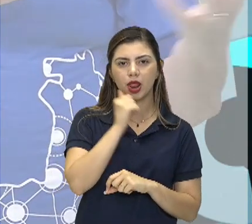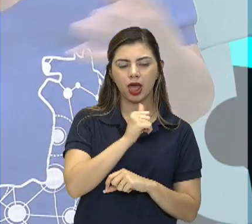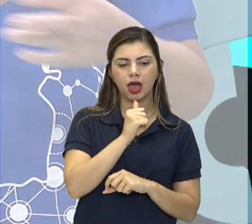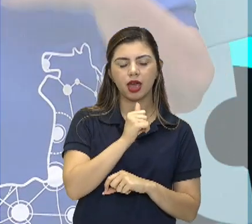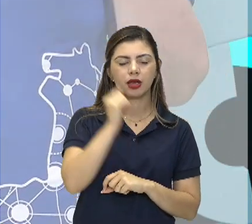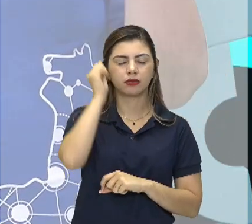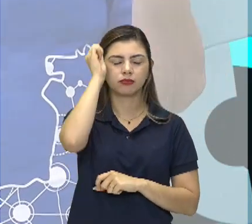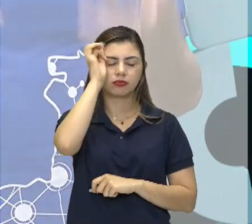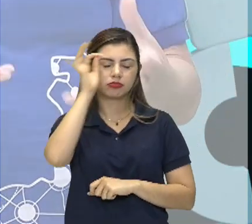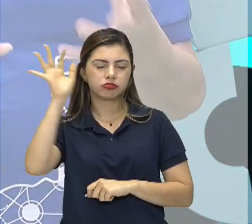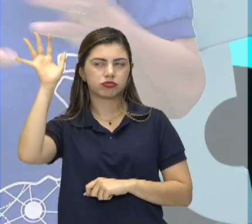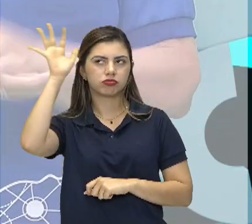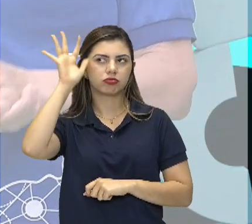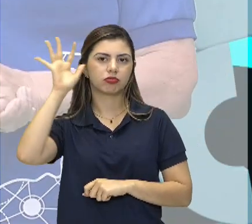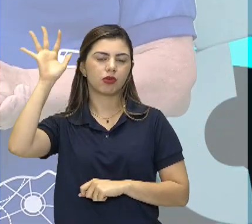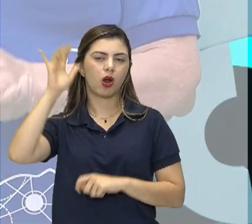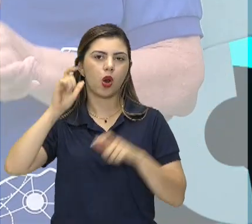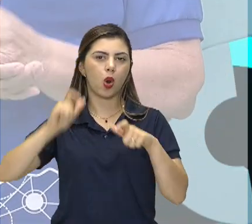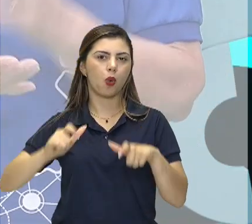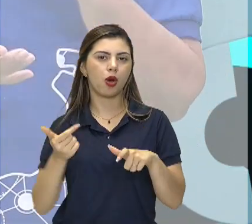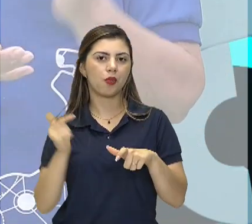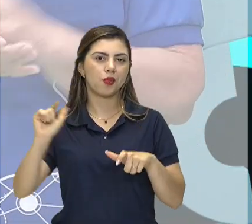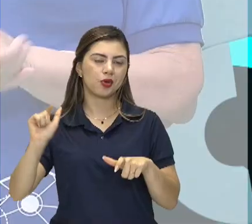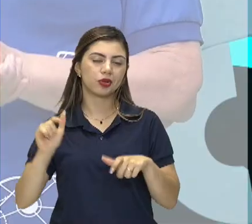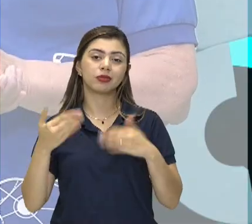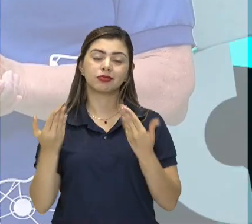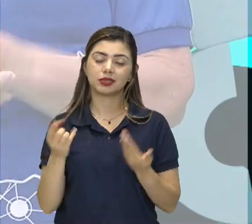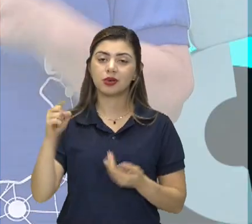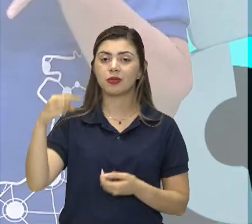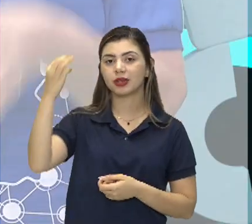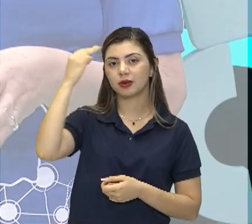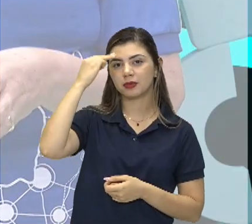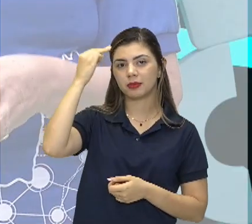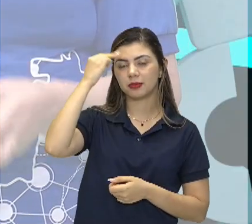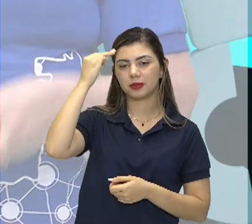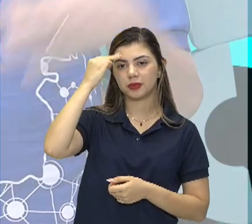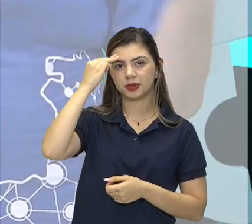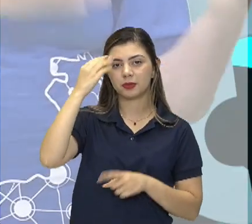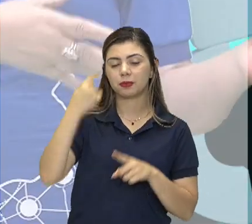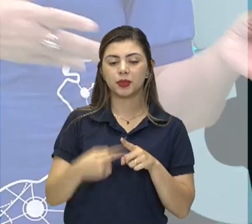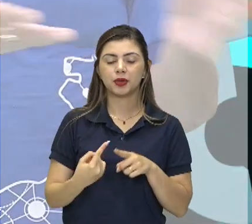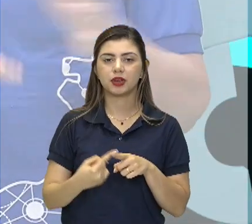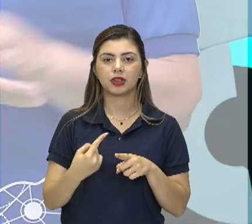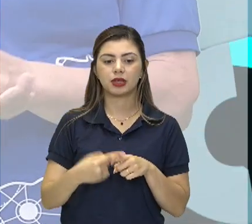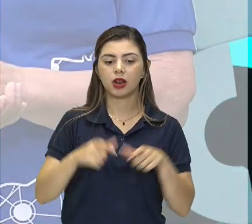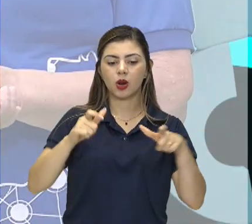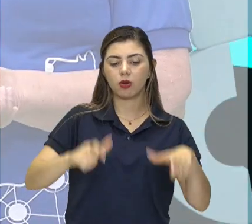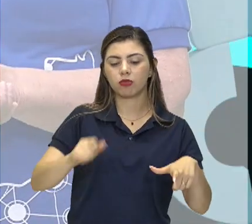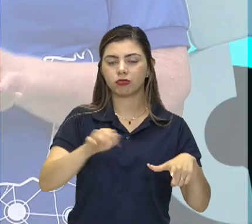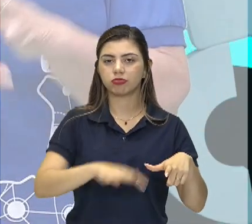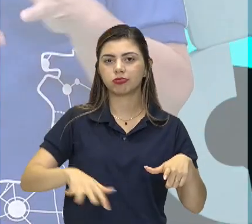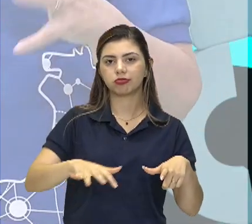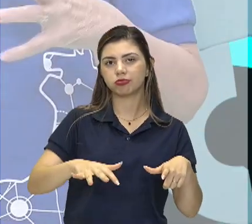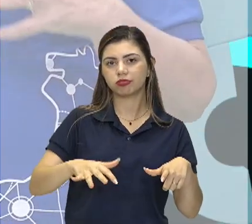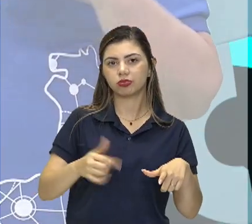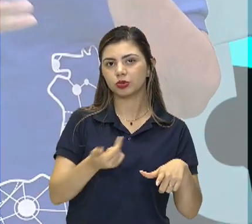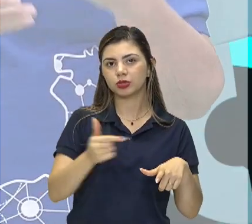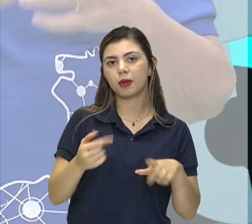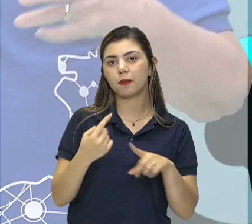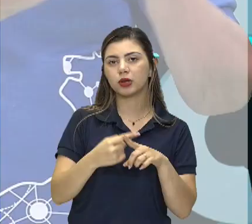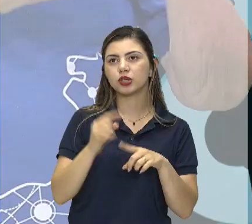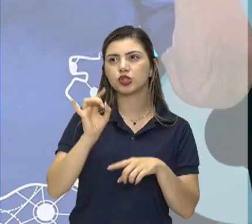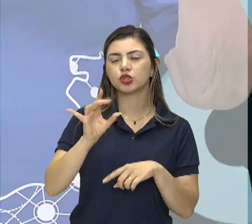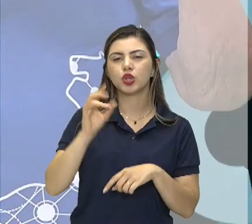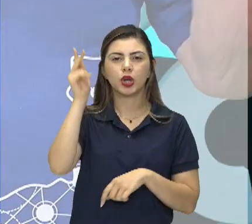lugar? Então, este é o espaço psicológico. Deixou de ser o físico para ser o psicológico. Que ela vive